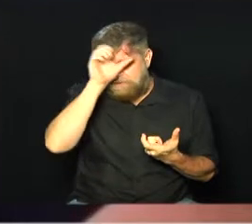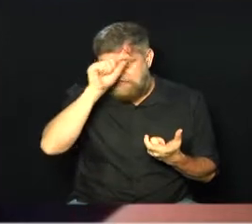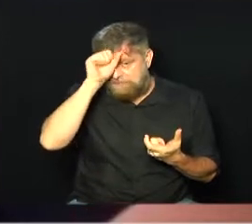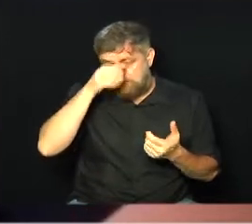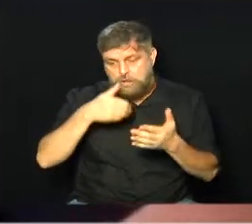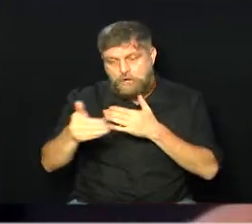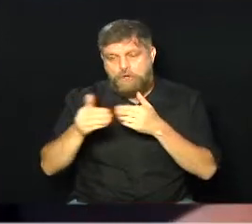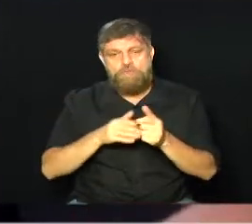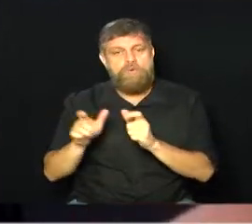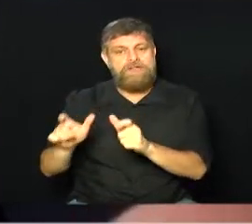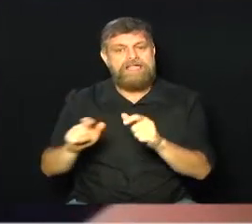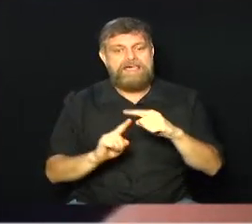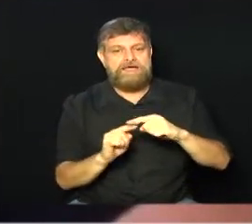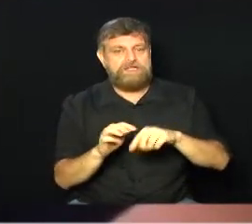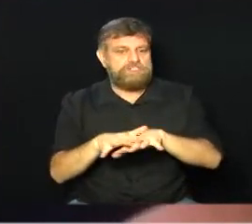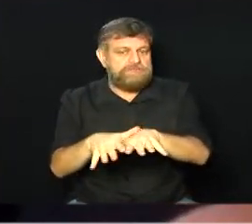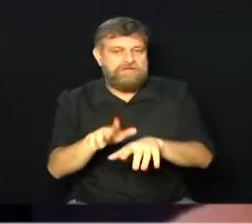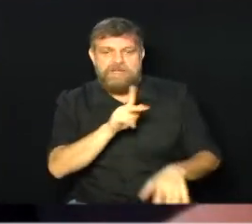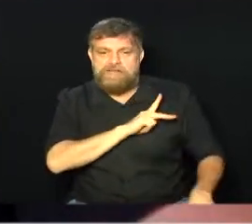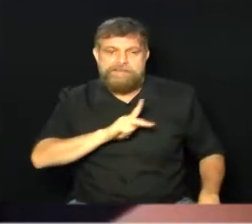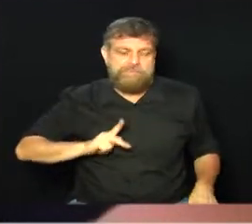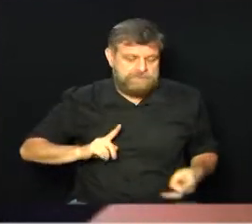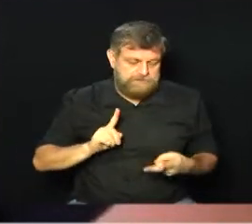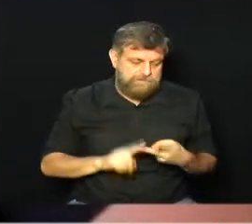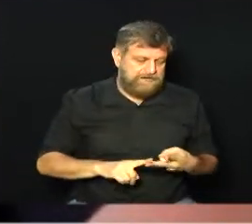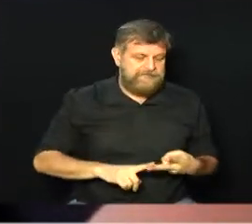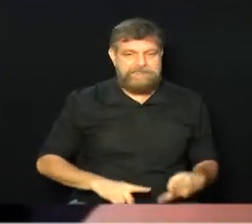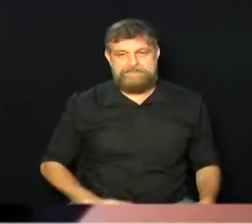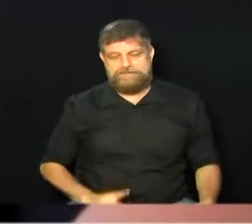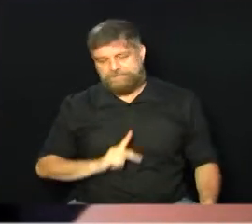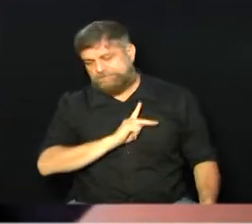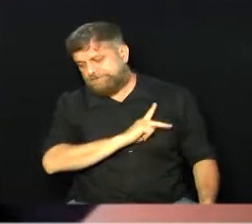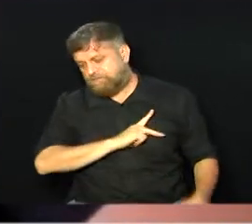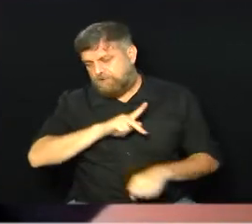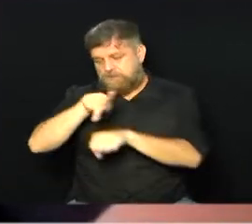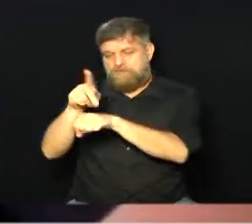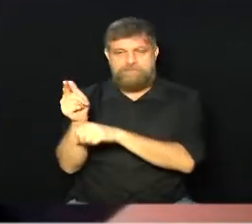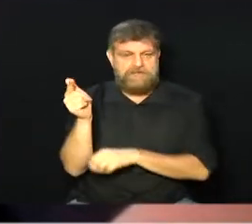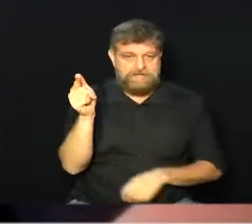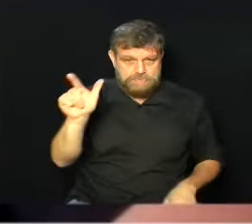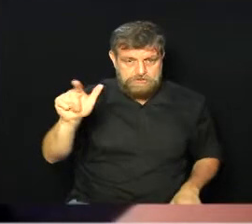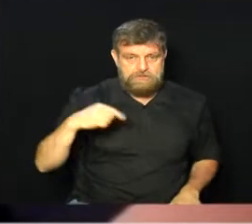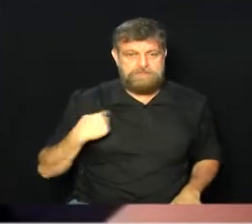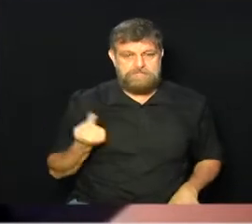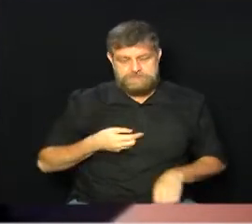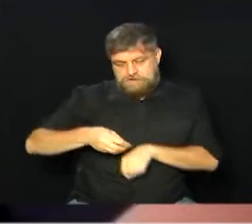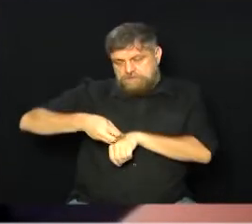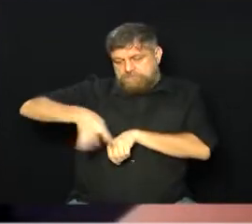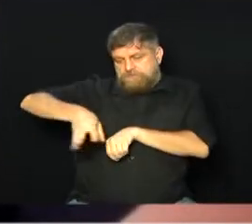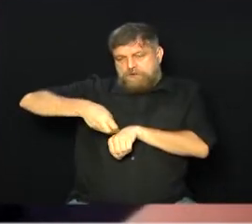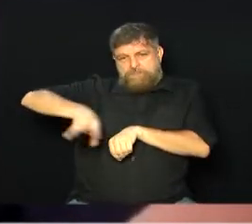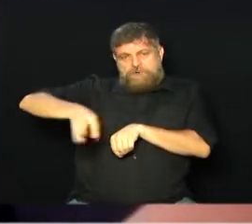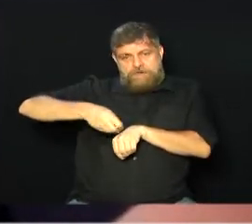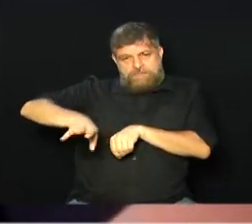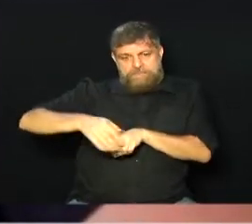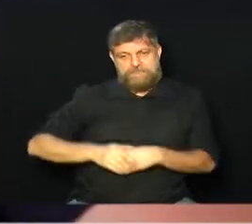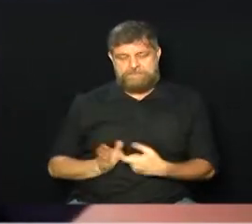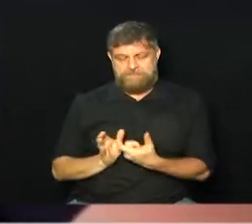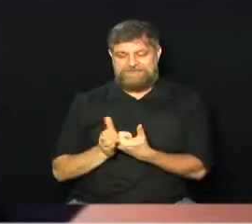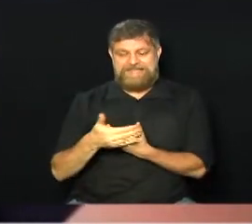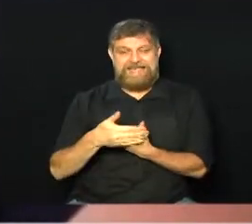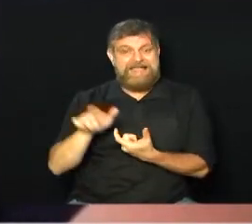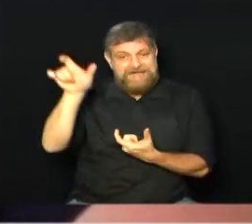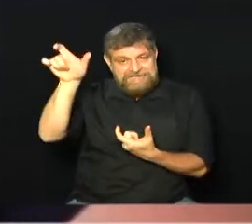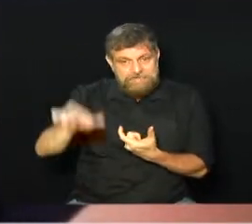Ponte Preta, estando no São Paulo, estando fora do Brasil. Então, a gente tenta passar uma terminologia que eles